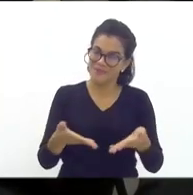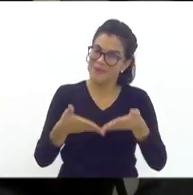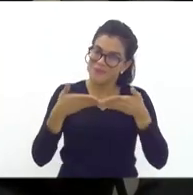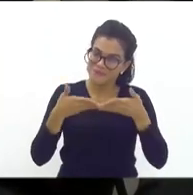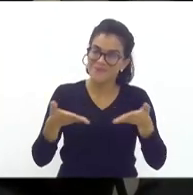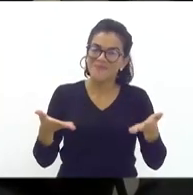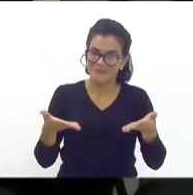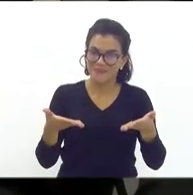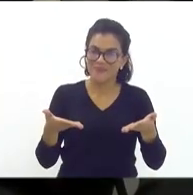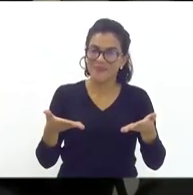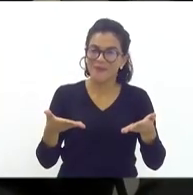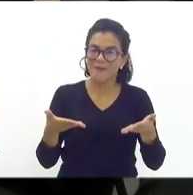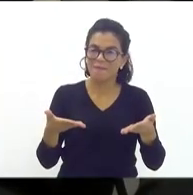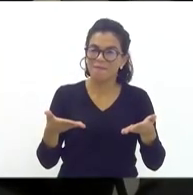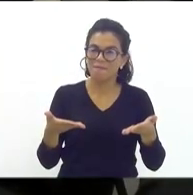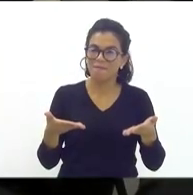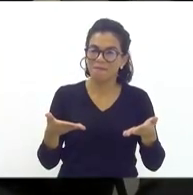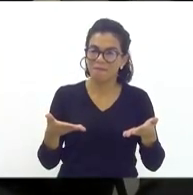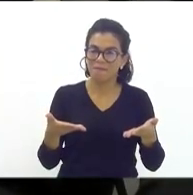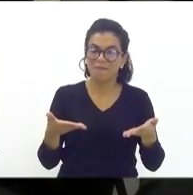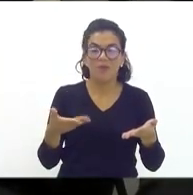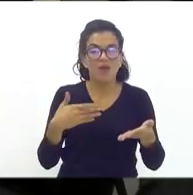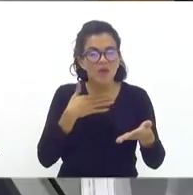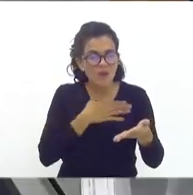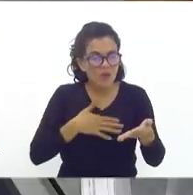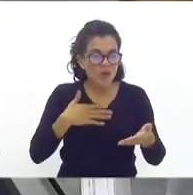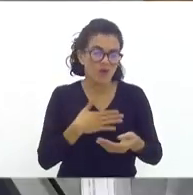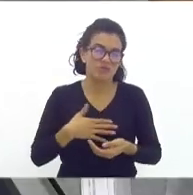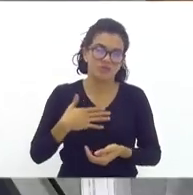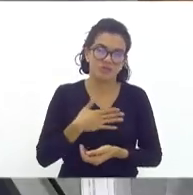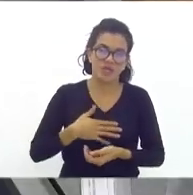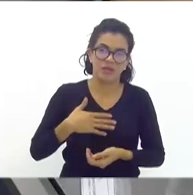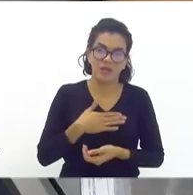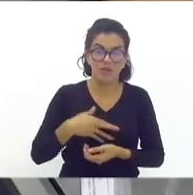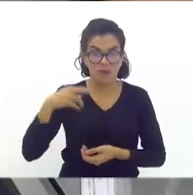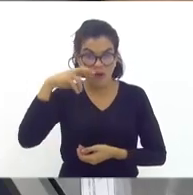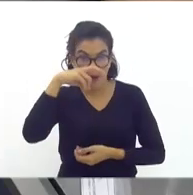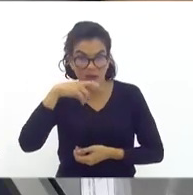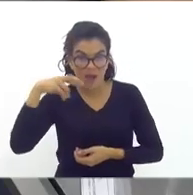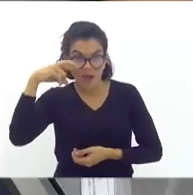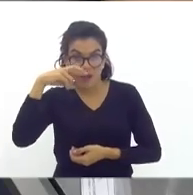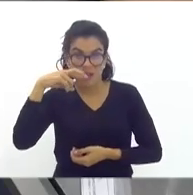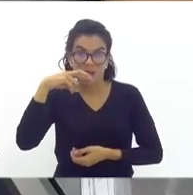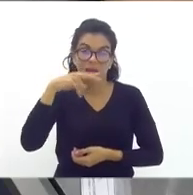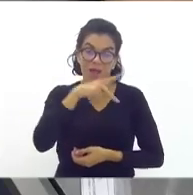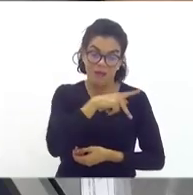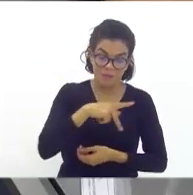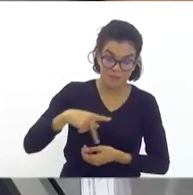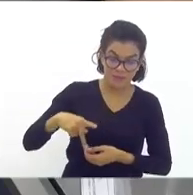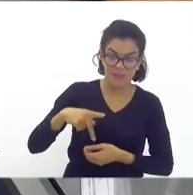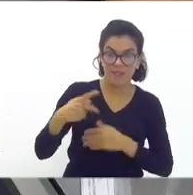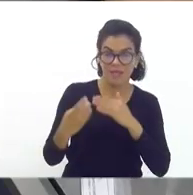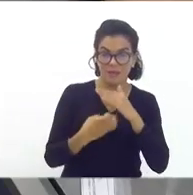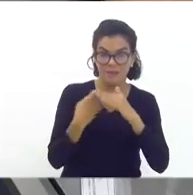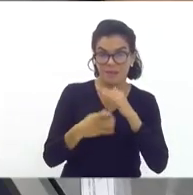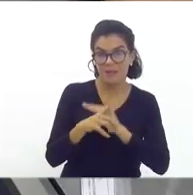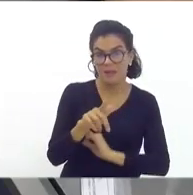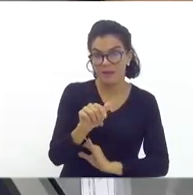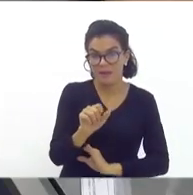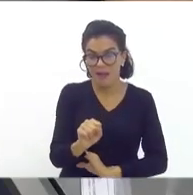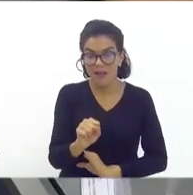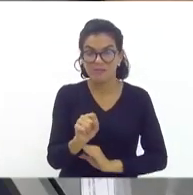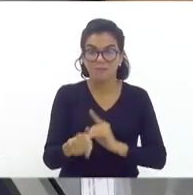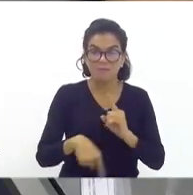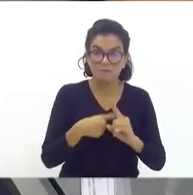Quais são os seus encaminhamentos eu gostaria de ver uma variação entre a presidente com presidente